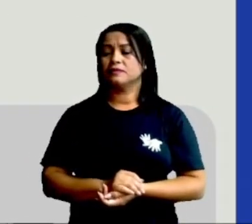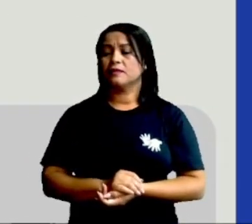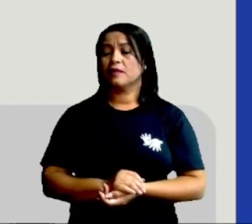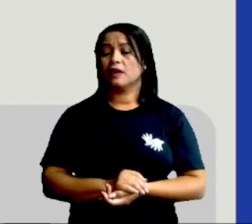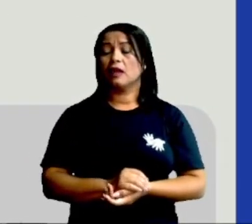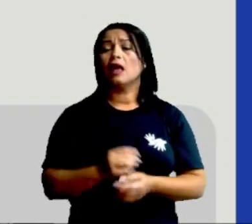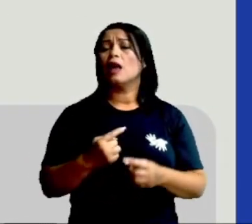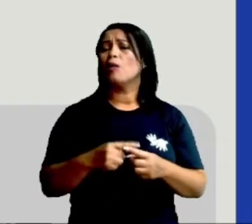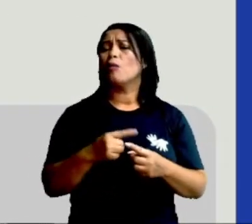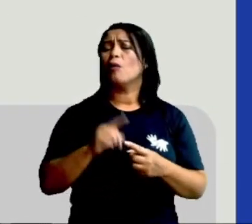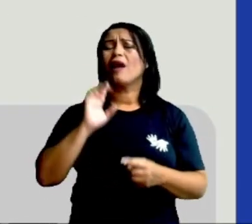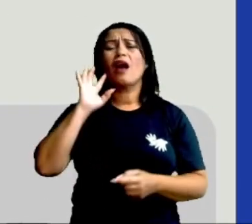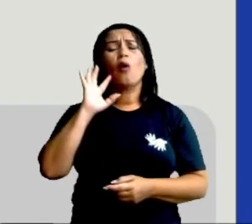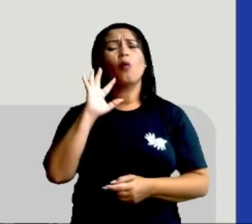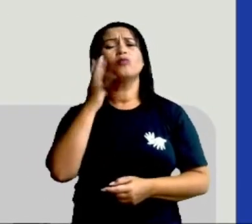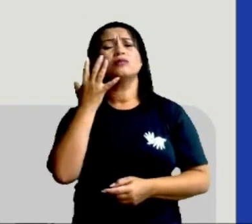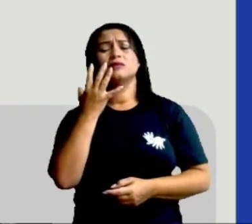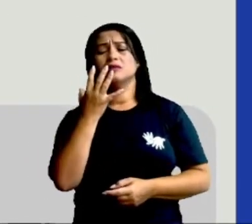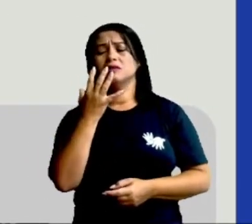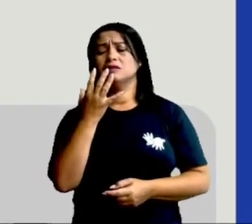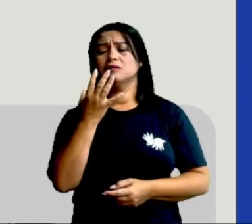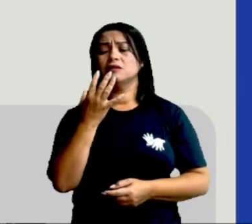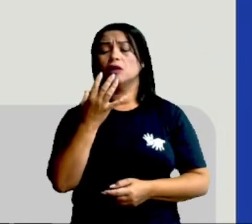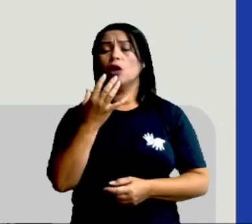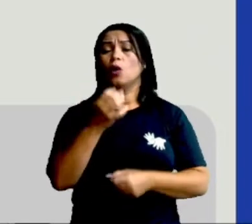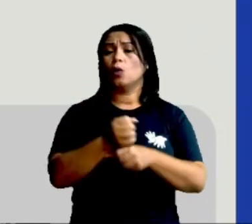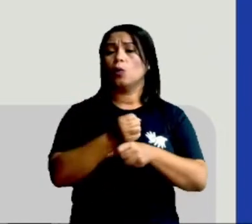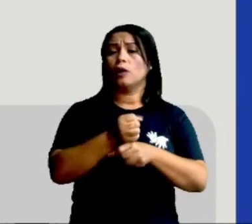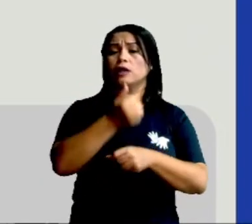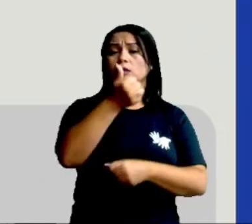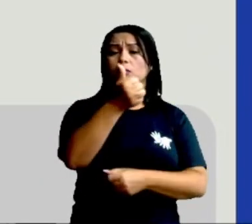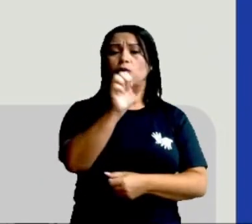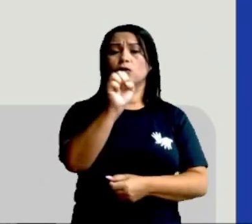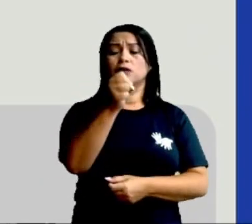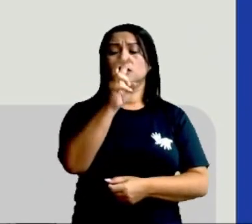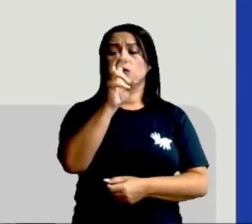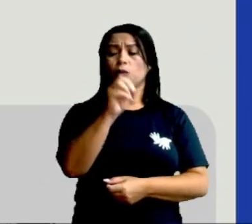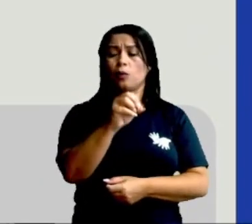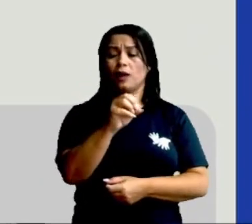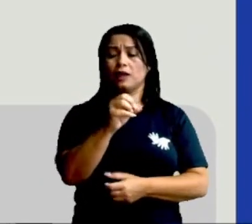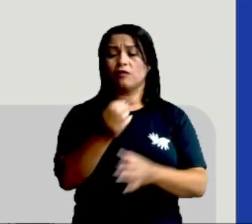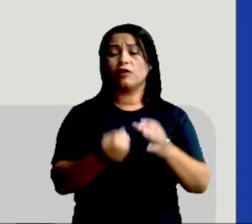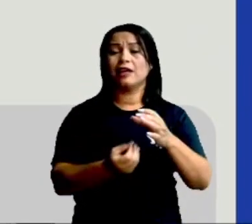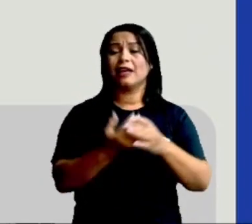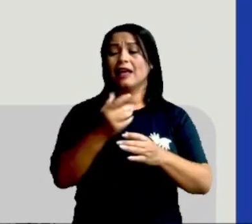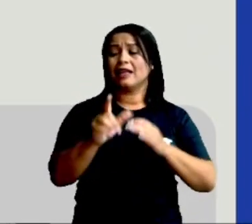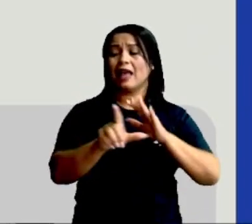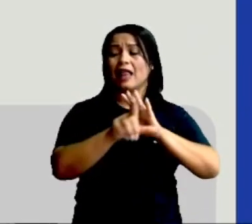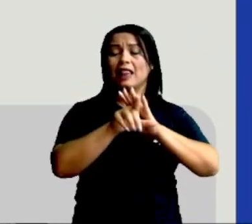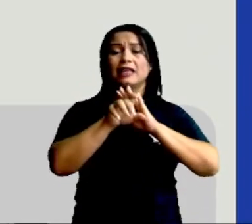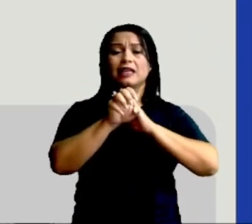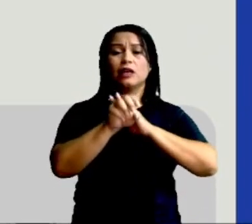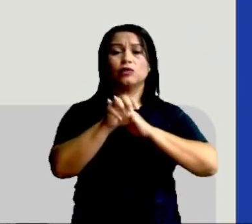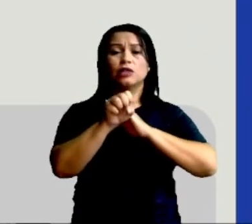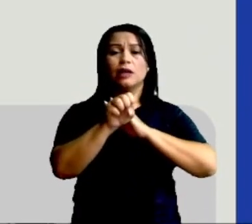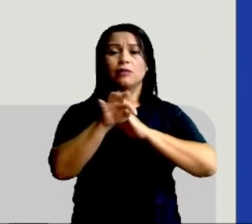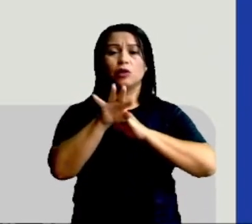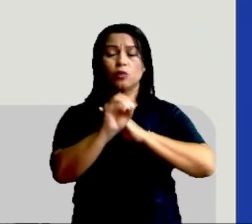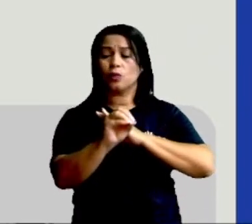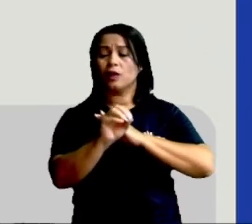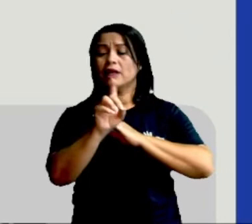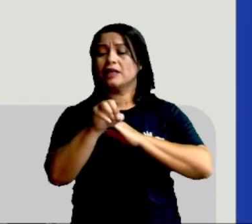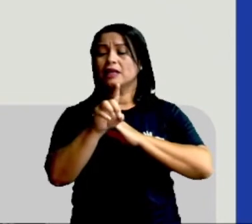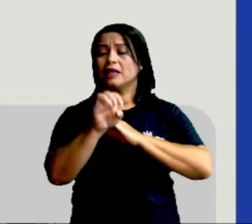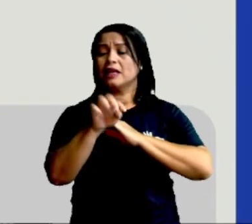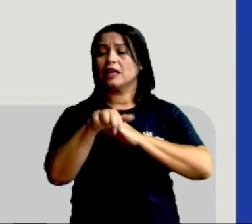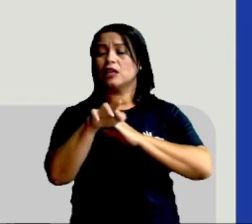E por que isso aconteceu? Em 1850, foi criada a Lei Eusébio de Queiroz. Essa